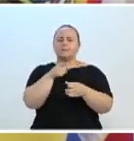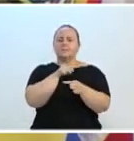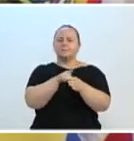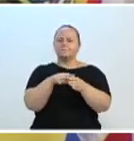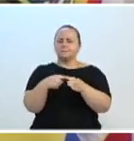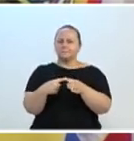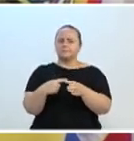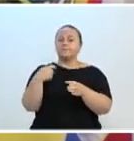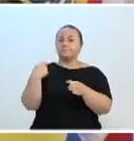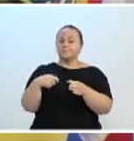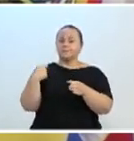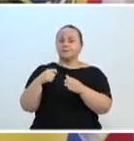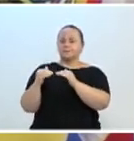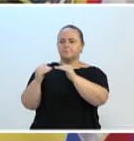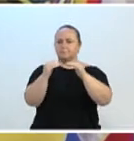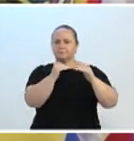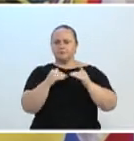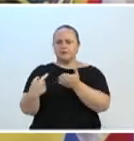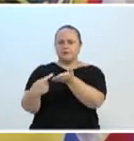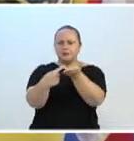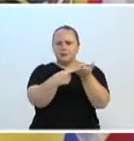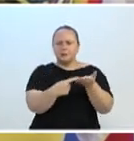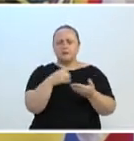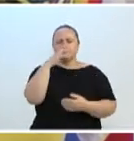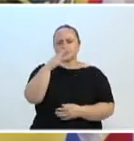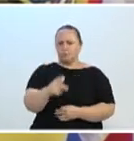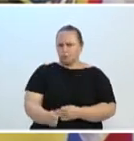a anuência de todos, por entender que muitas vezes